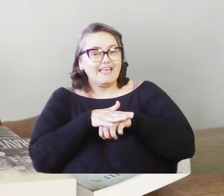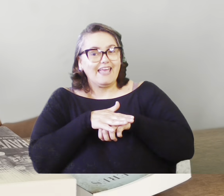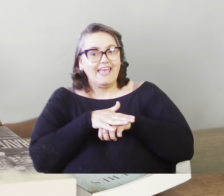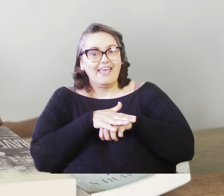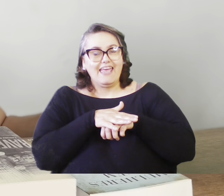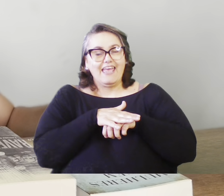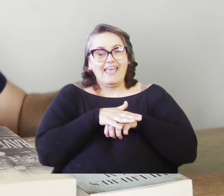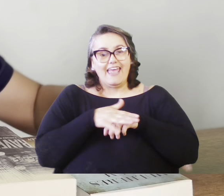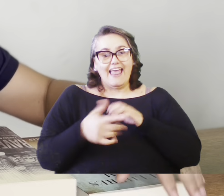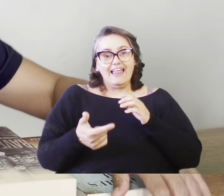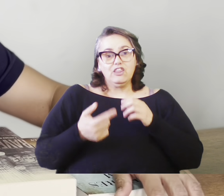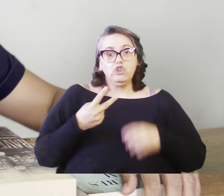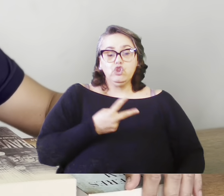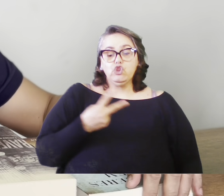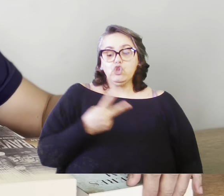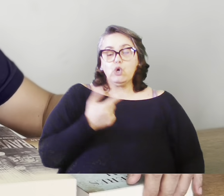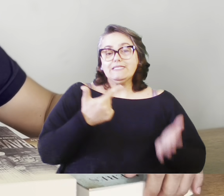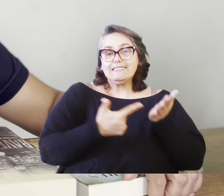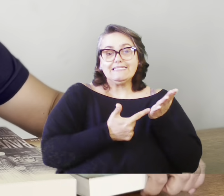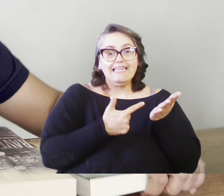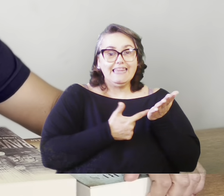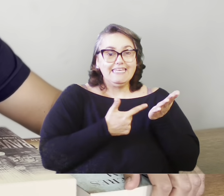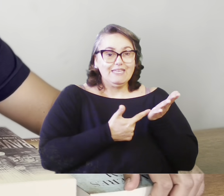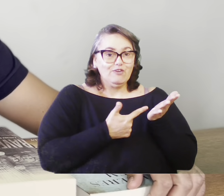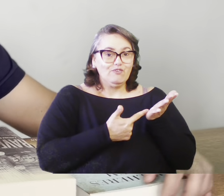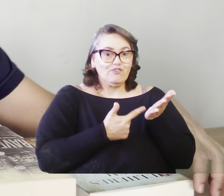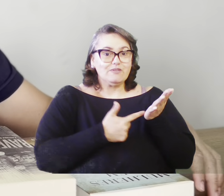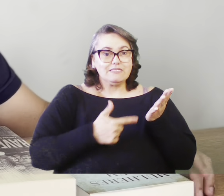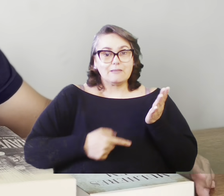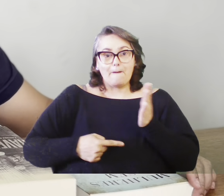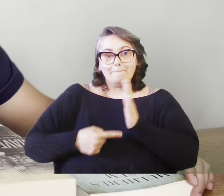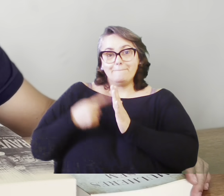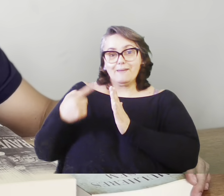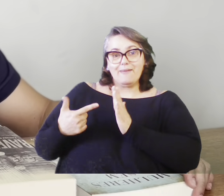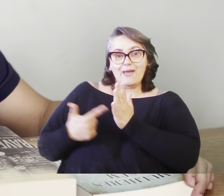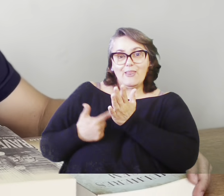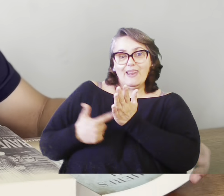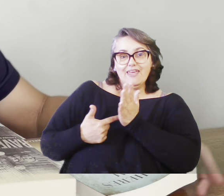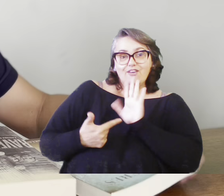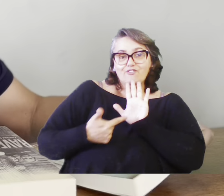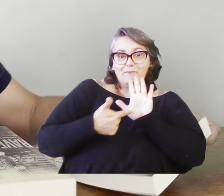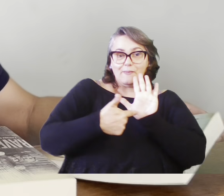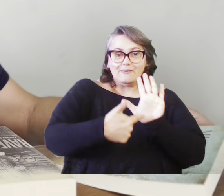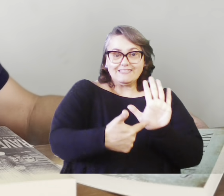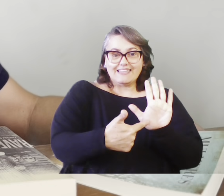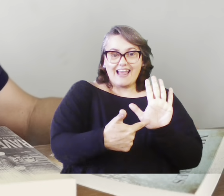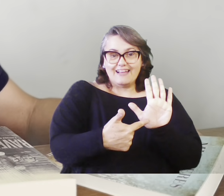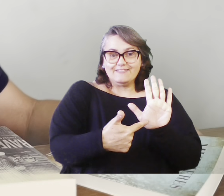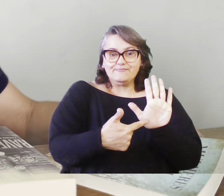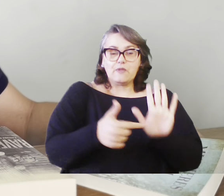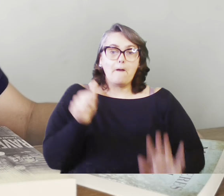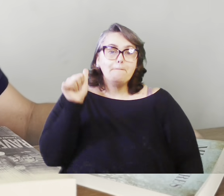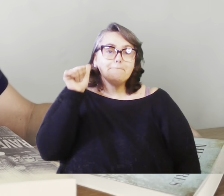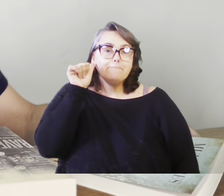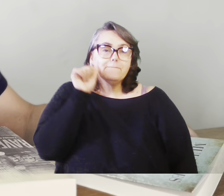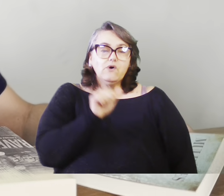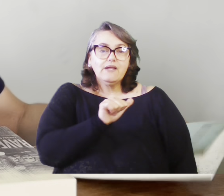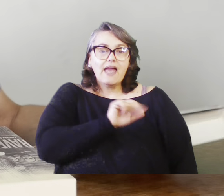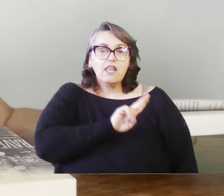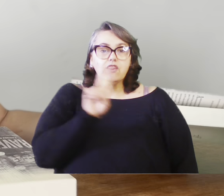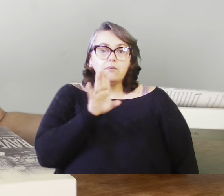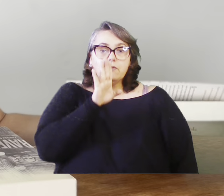com você sobre dois livros. O primeiro é o